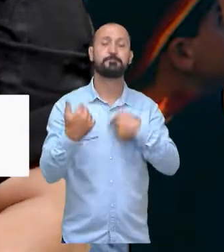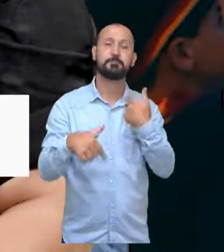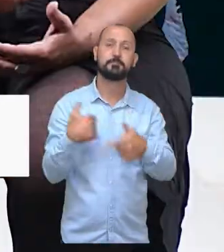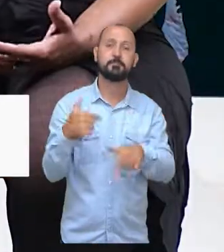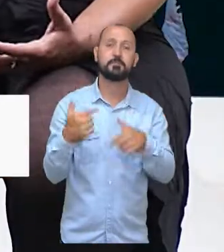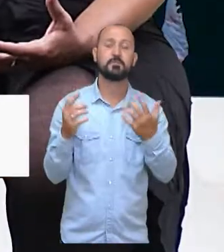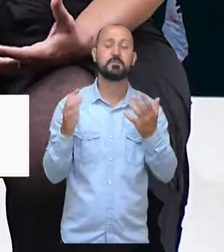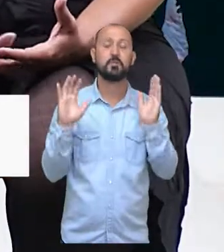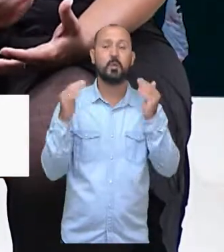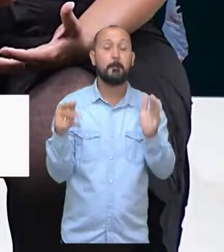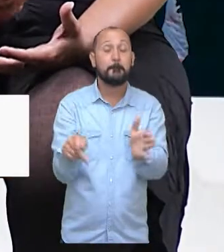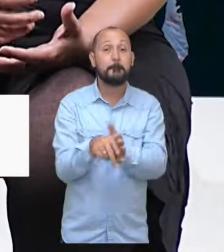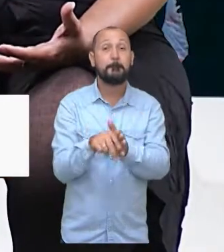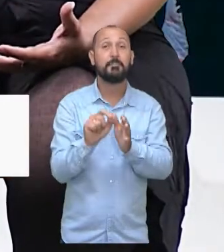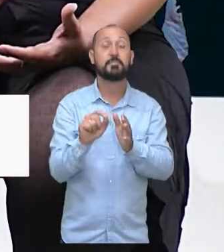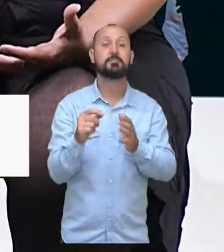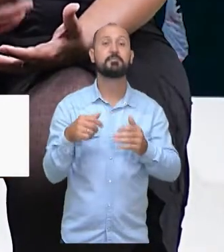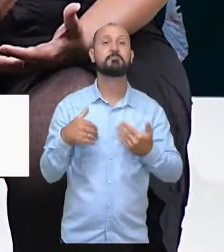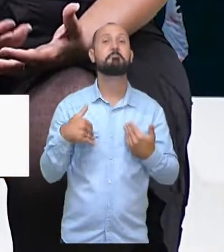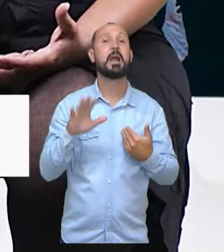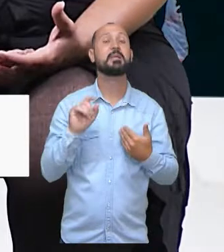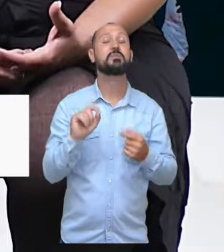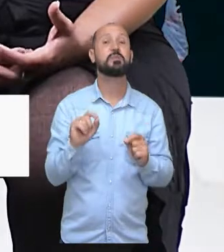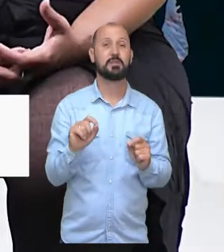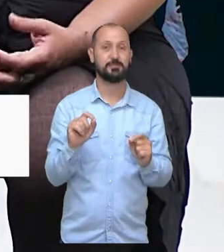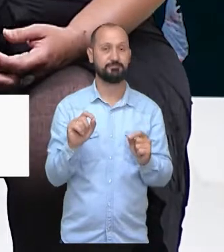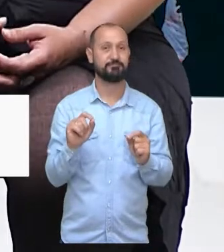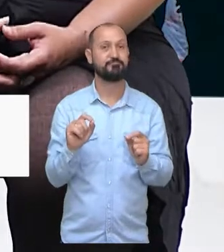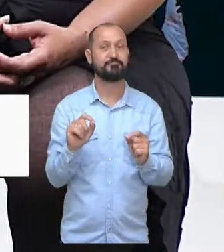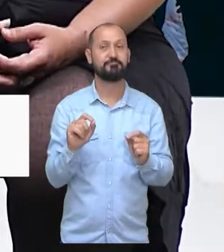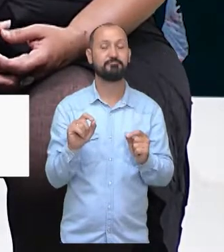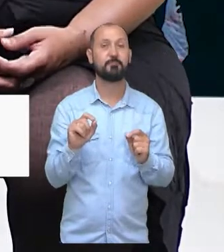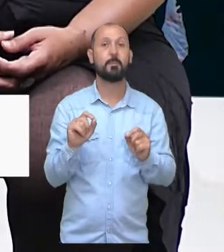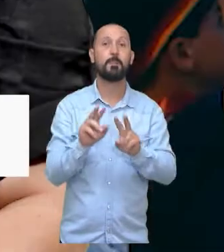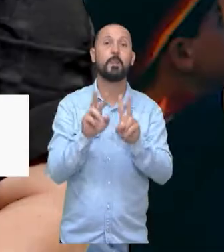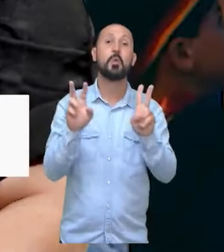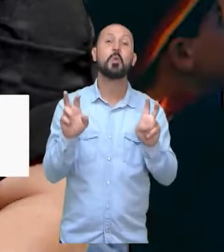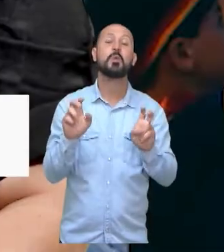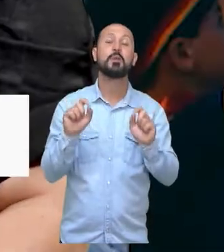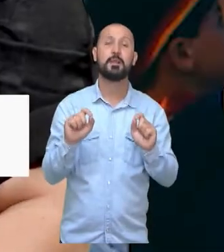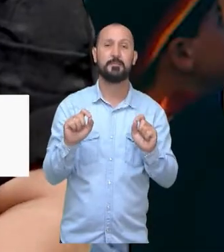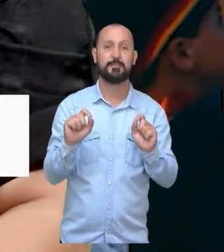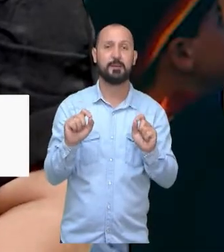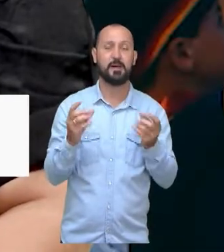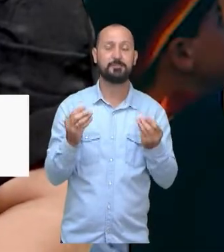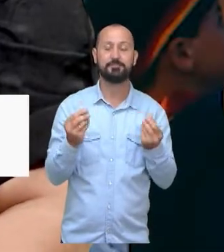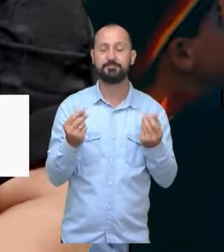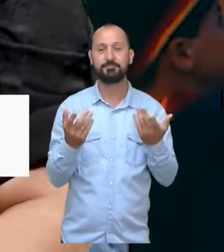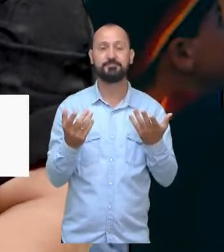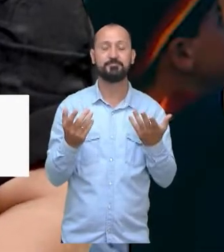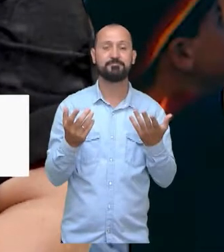está trabalhando muito mais agora, dando um enfoque muito maior dentro da questão